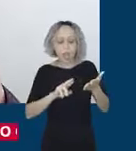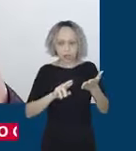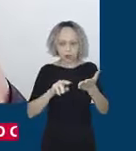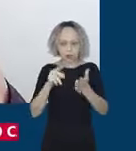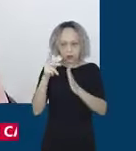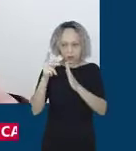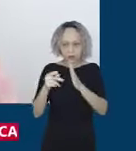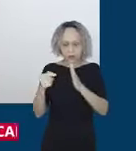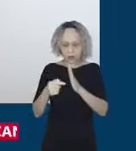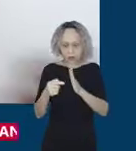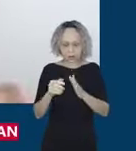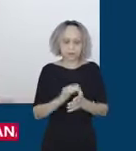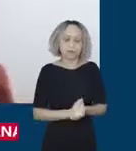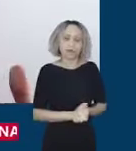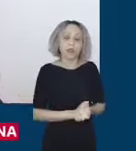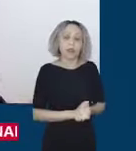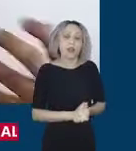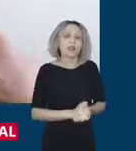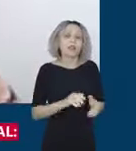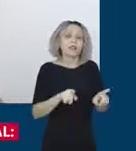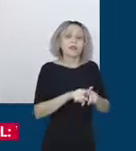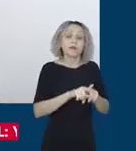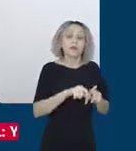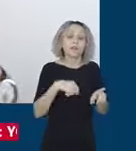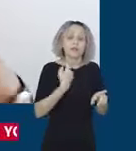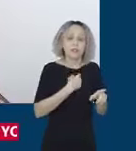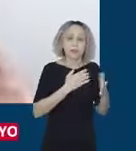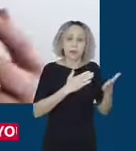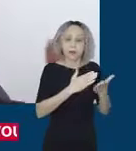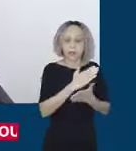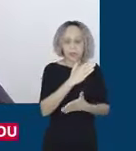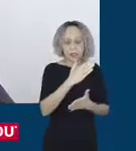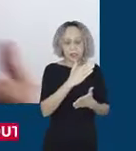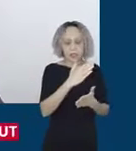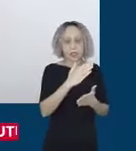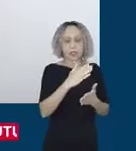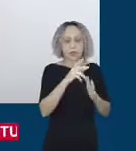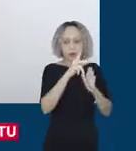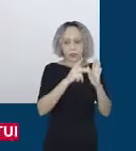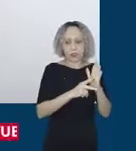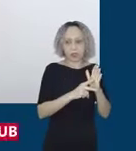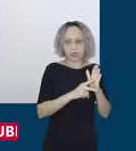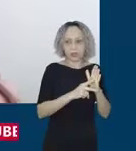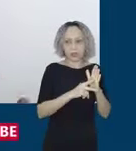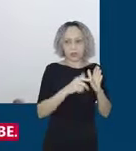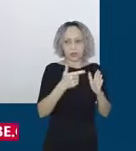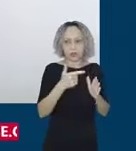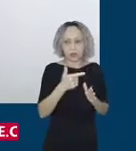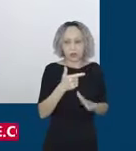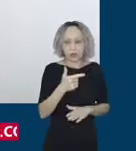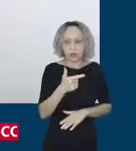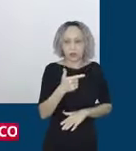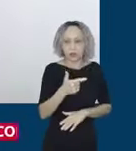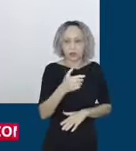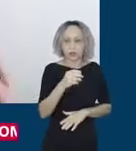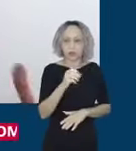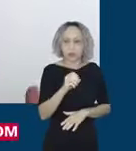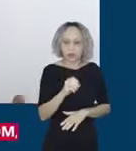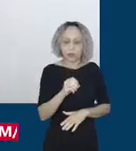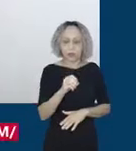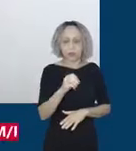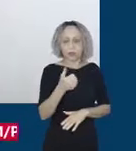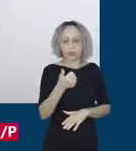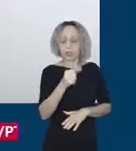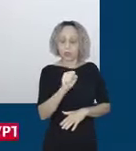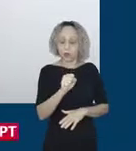de 18, de novo, me socorro, ao Movimento Negro, ao nosso partido, que ajudou muito, os partidos que estão